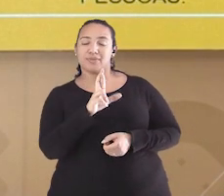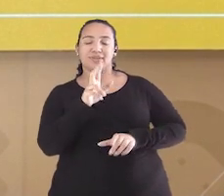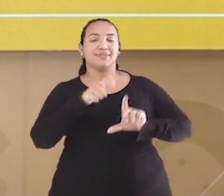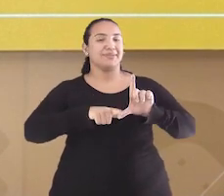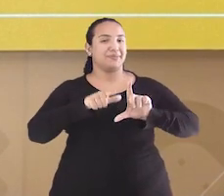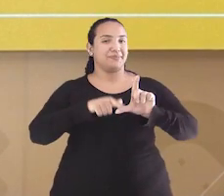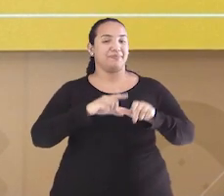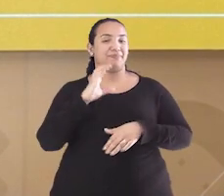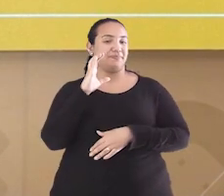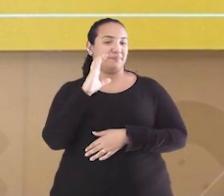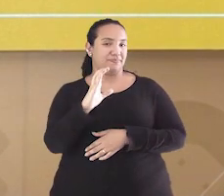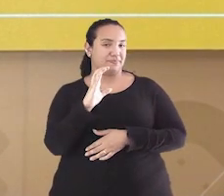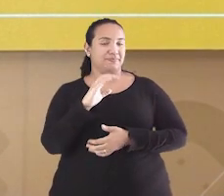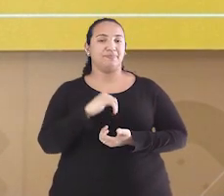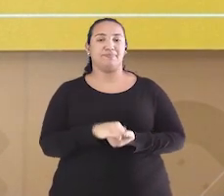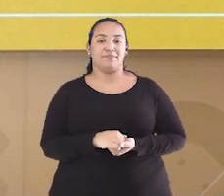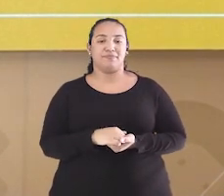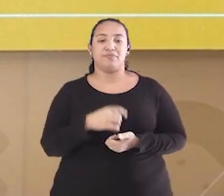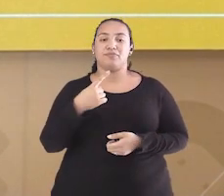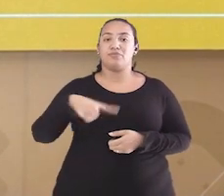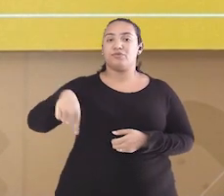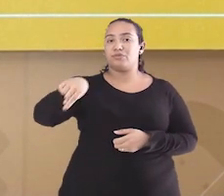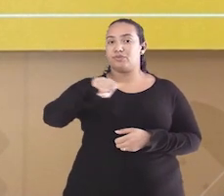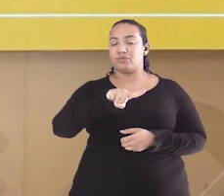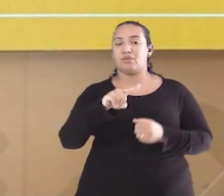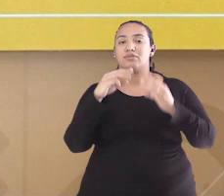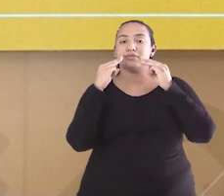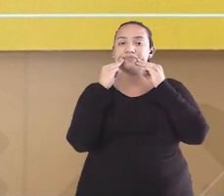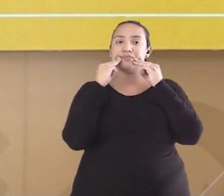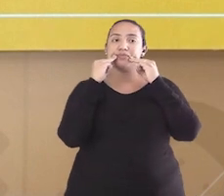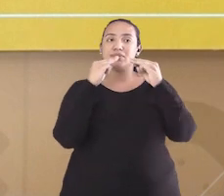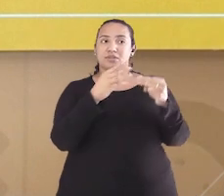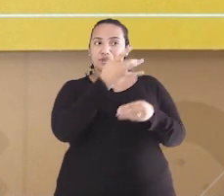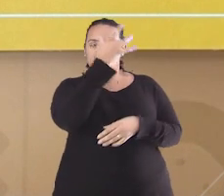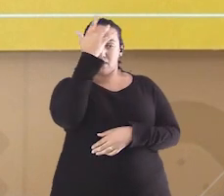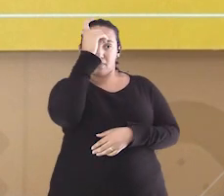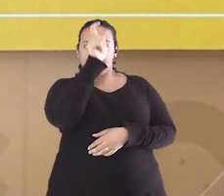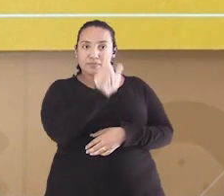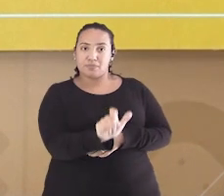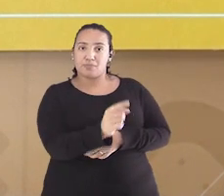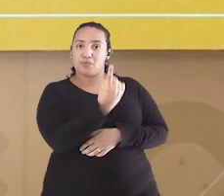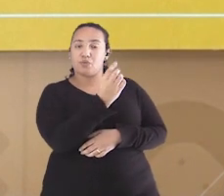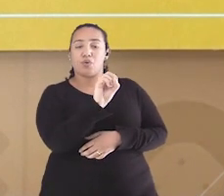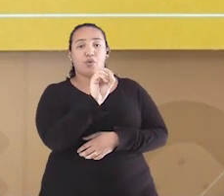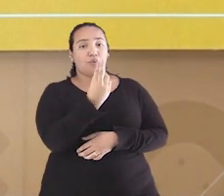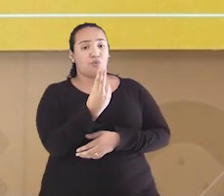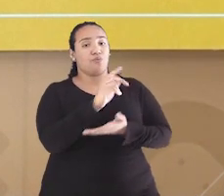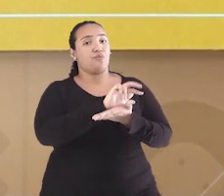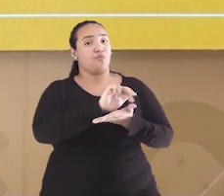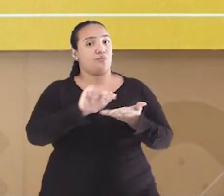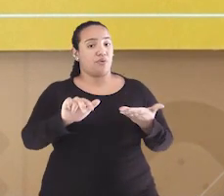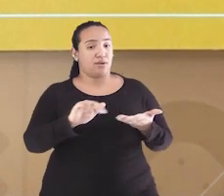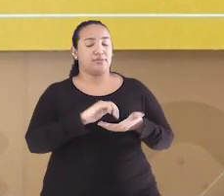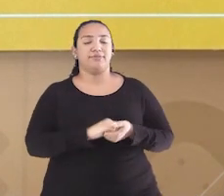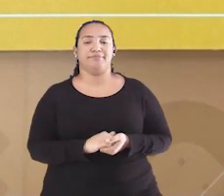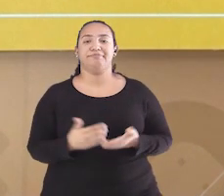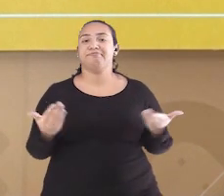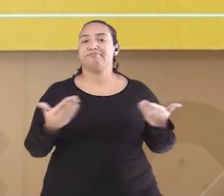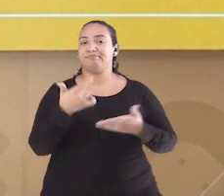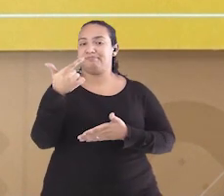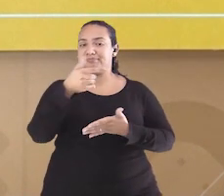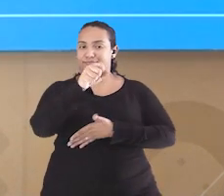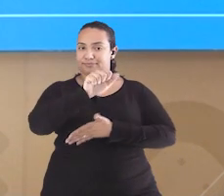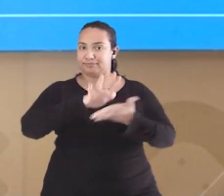Resposta da questão 1. Letra C. É quando transmitimos uma mensagem para uma ou mais pessoas.